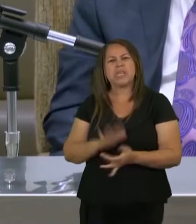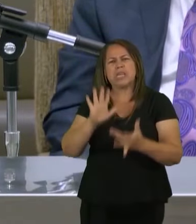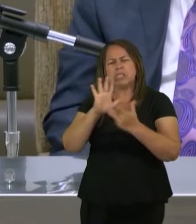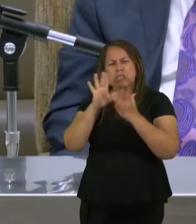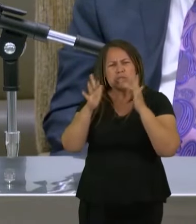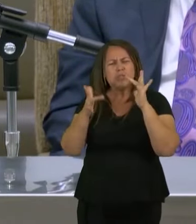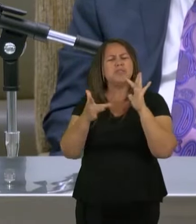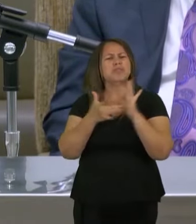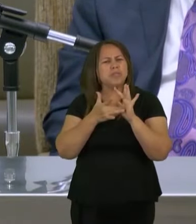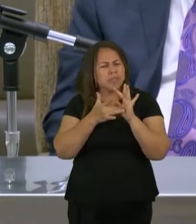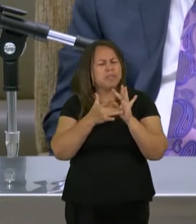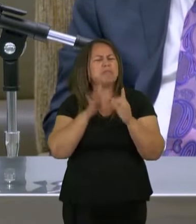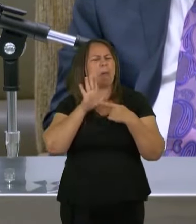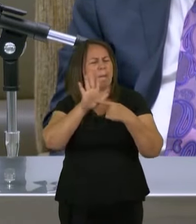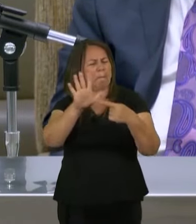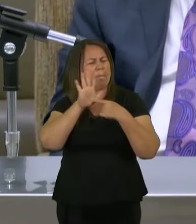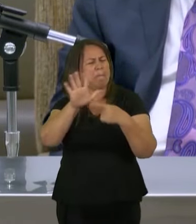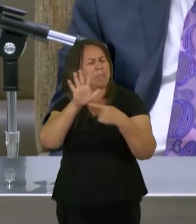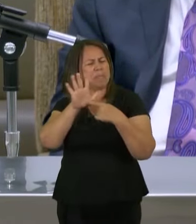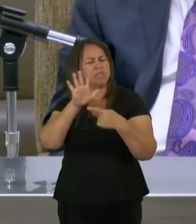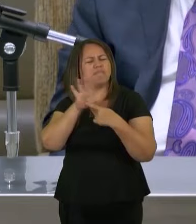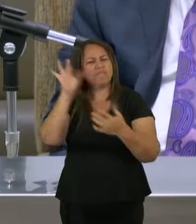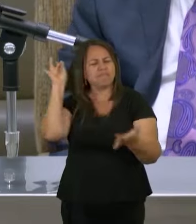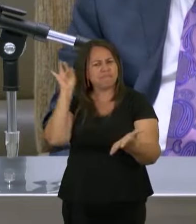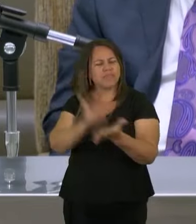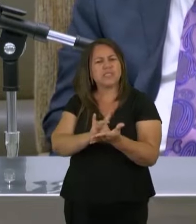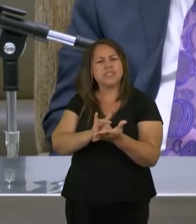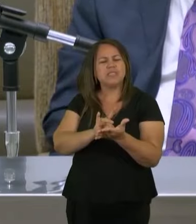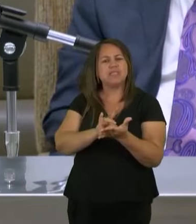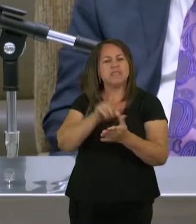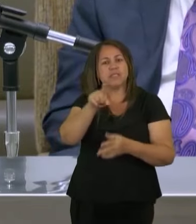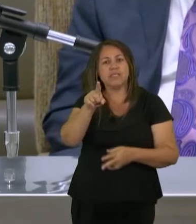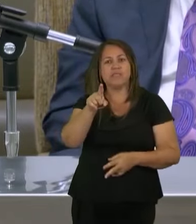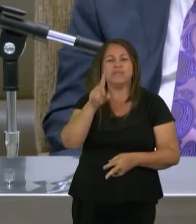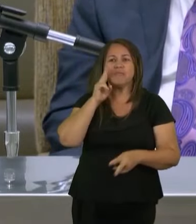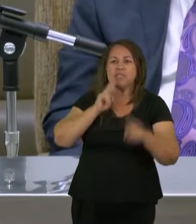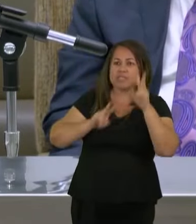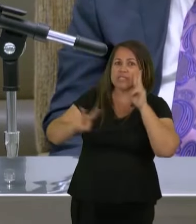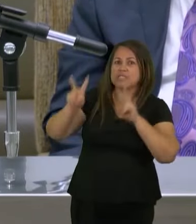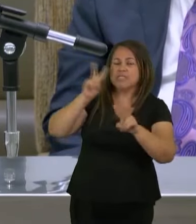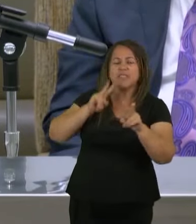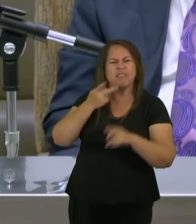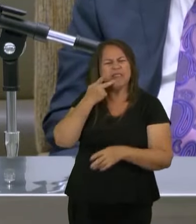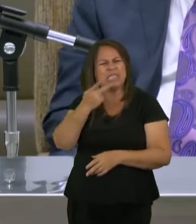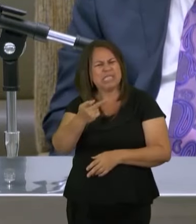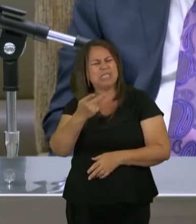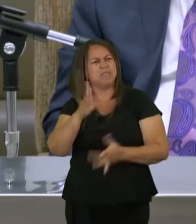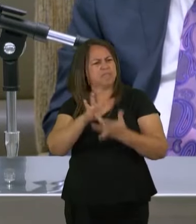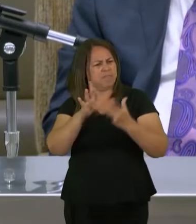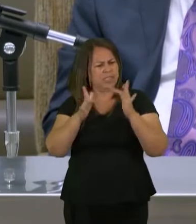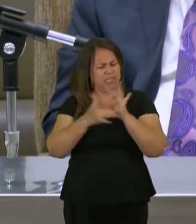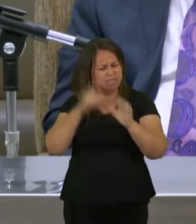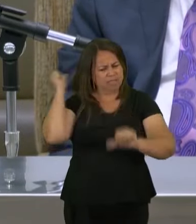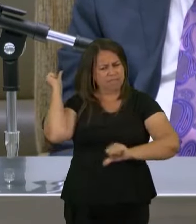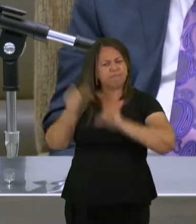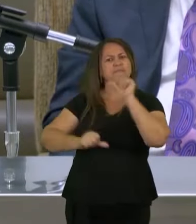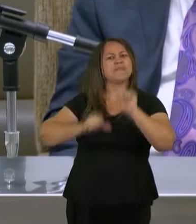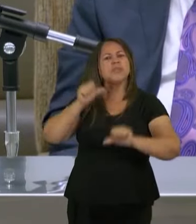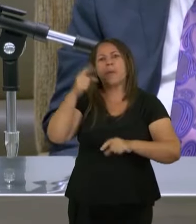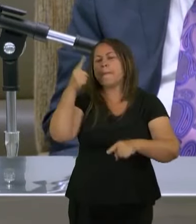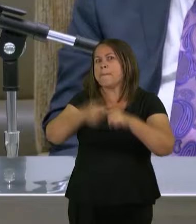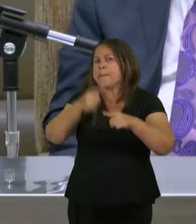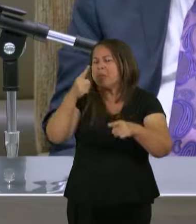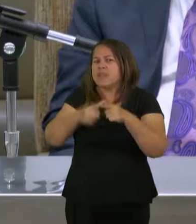Jesus vai deixar sinais. Você vai olhar e vai dizer: Jesus fez alguma coisa,